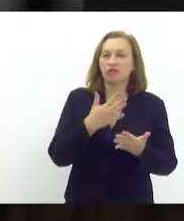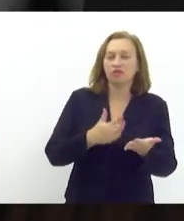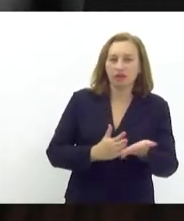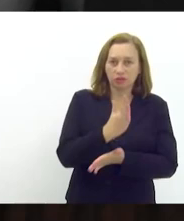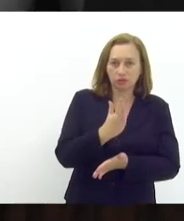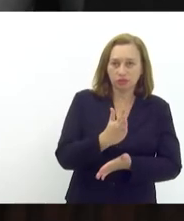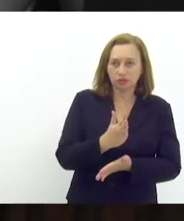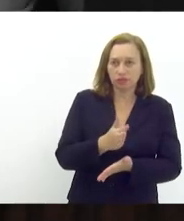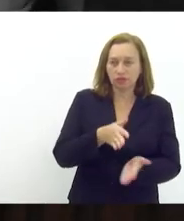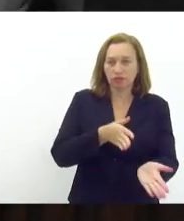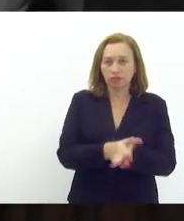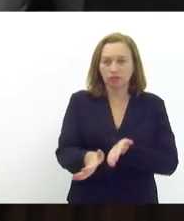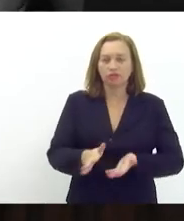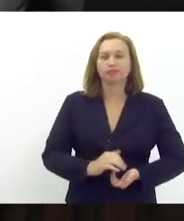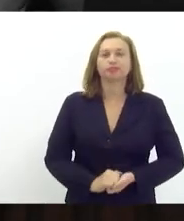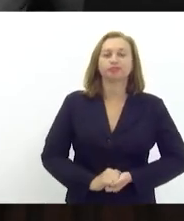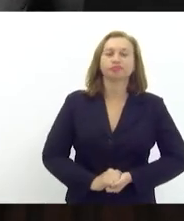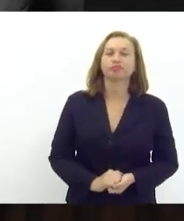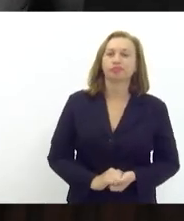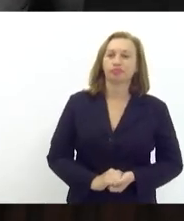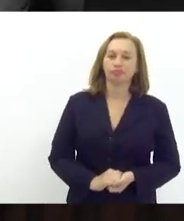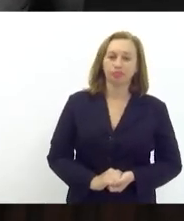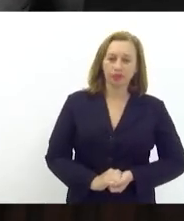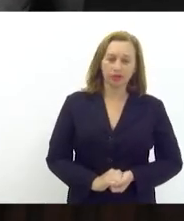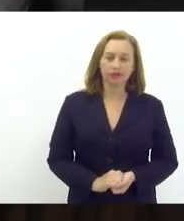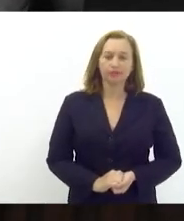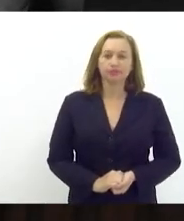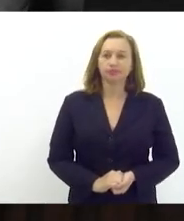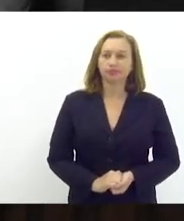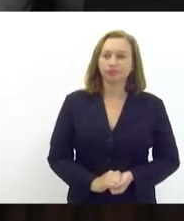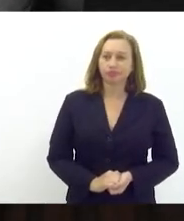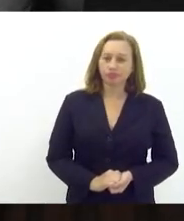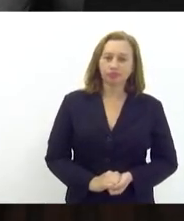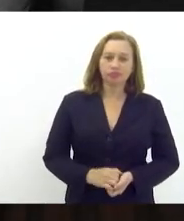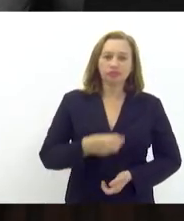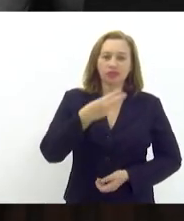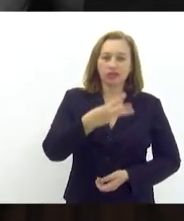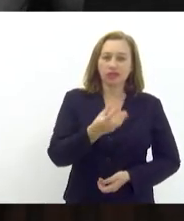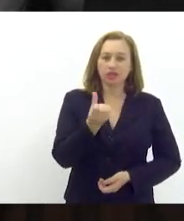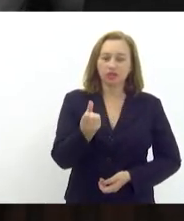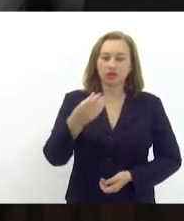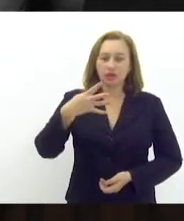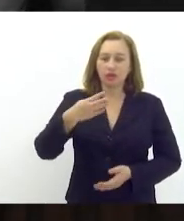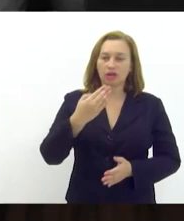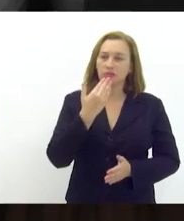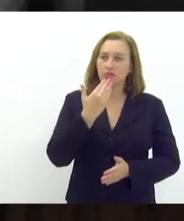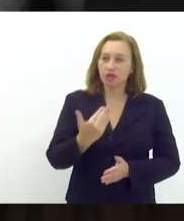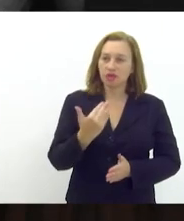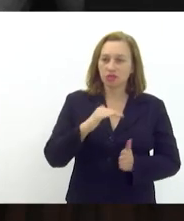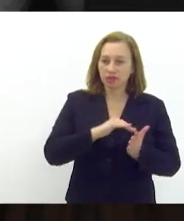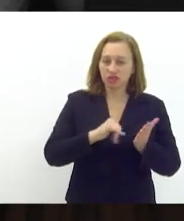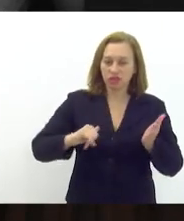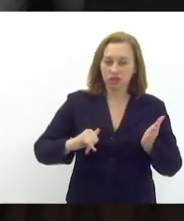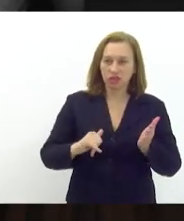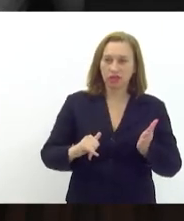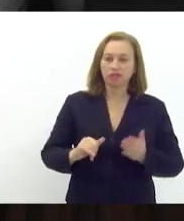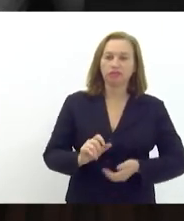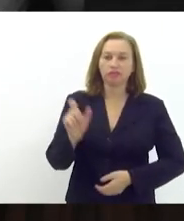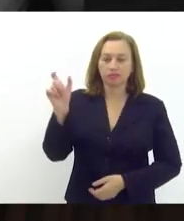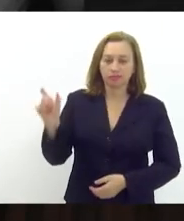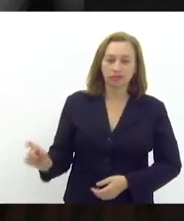aprovado vai a publicação próximo da pauta 364 retirada pedido do autor